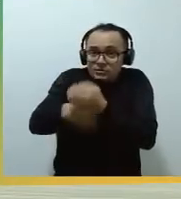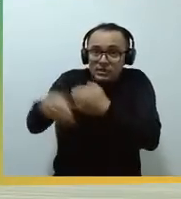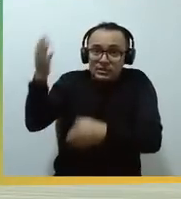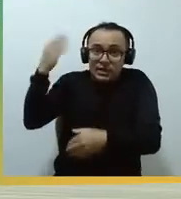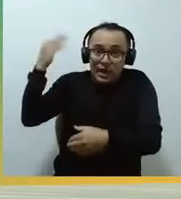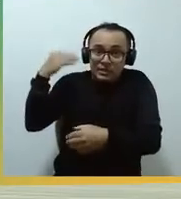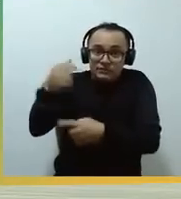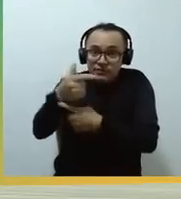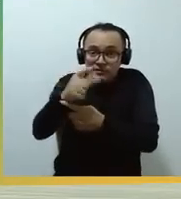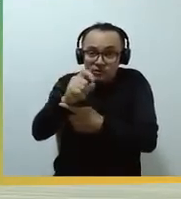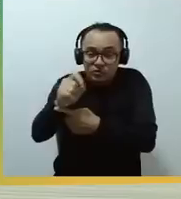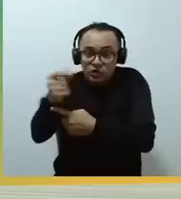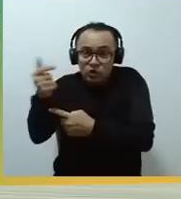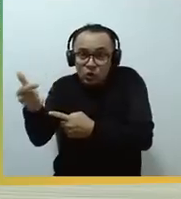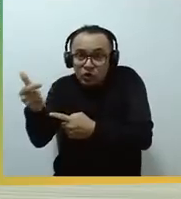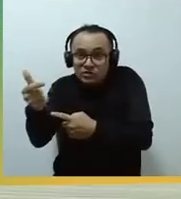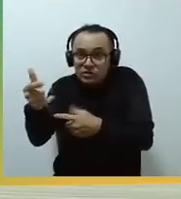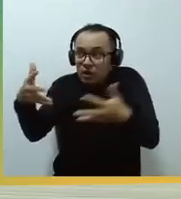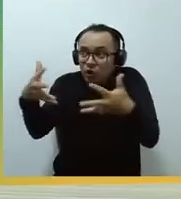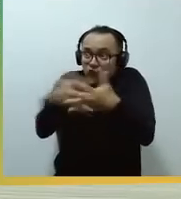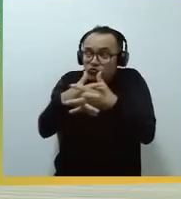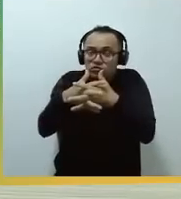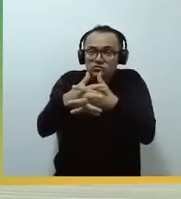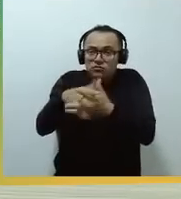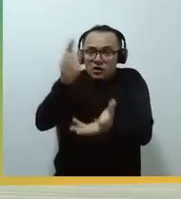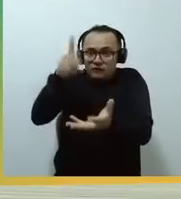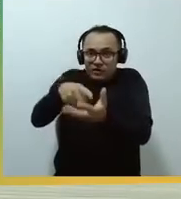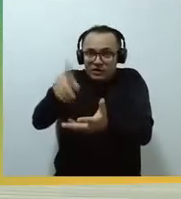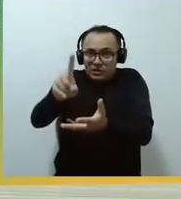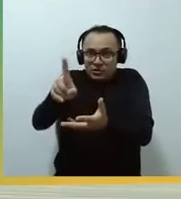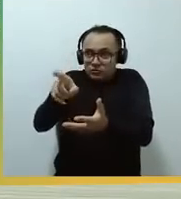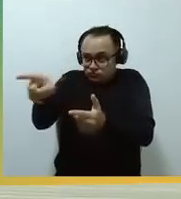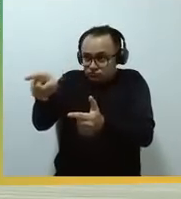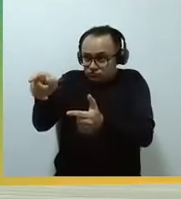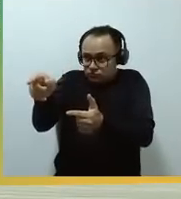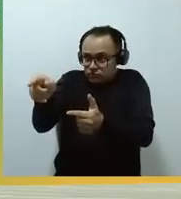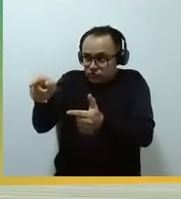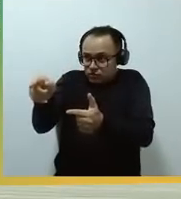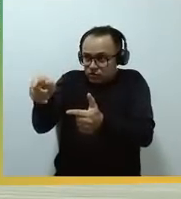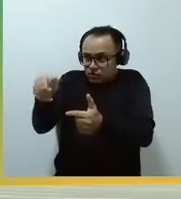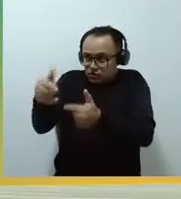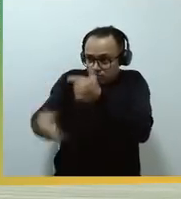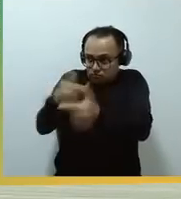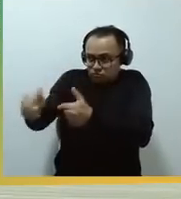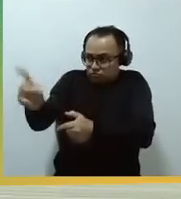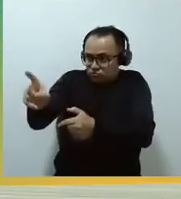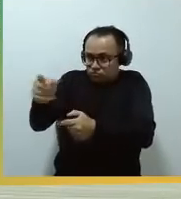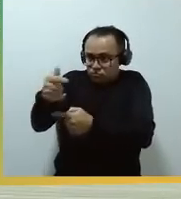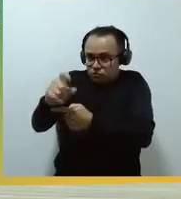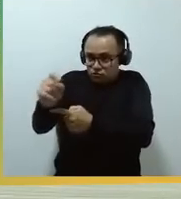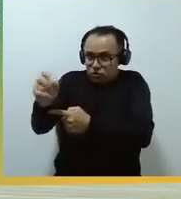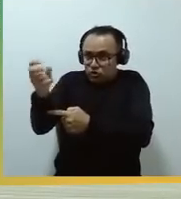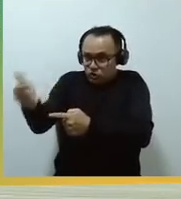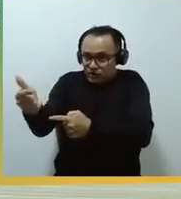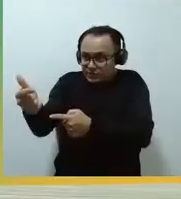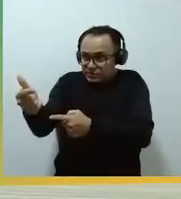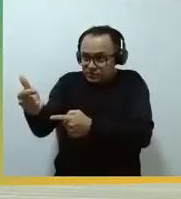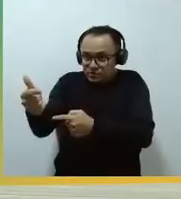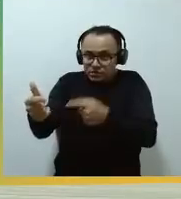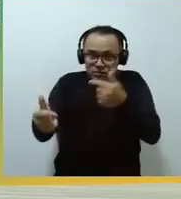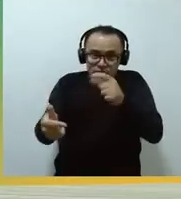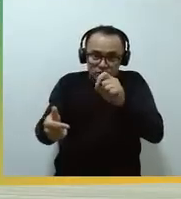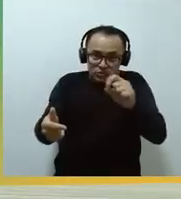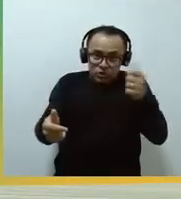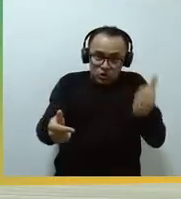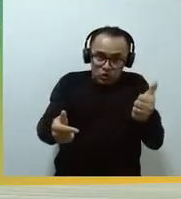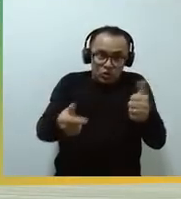ele não, mas você está confundindo, isso não é verdadeiro. Ele não foi seu funcionário comissionado? Em 2002, não. Não, em 2002 ele não foi, mas ele... Nem em 2001. Sim, porque ele estava já